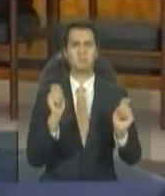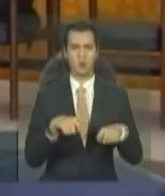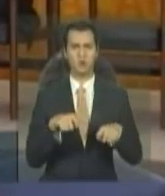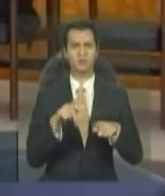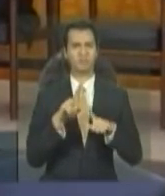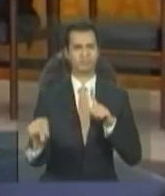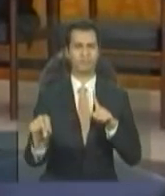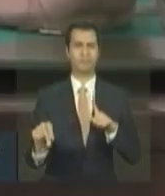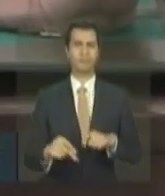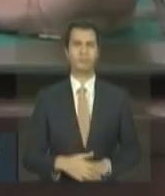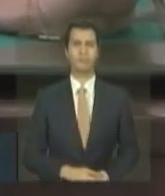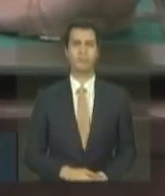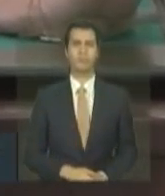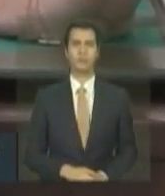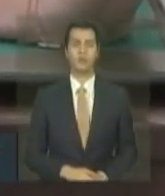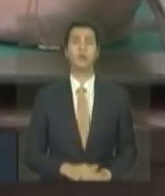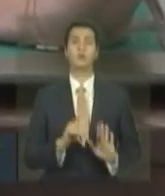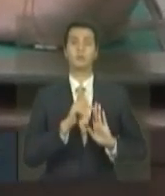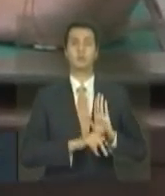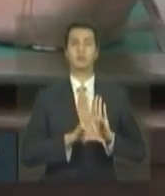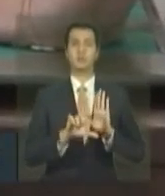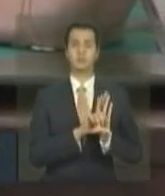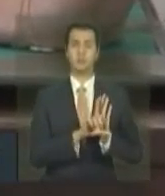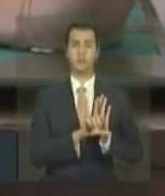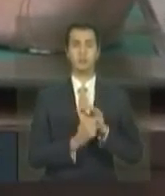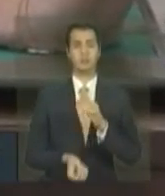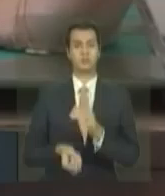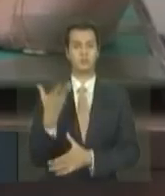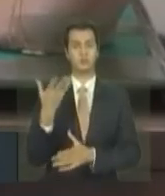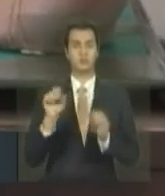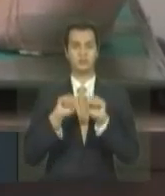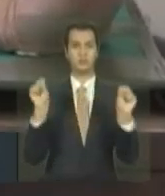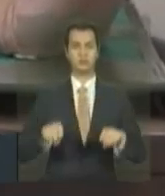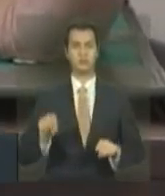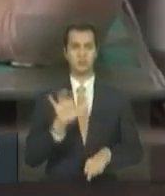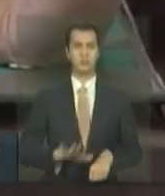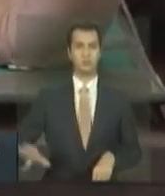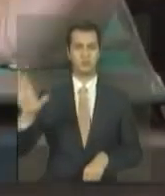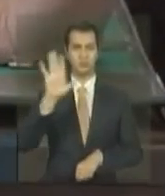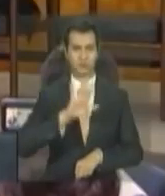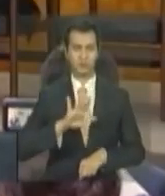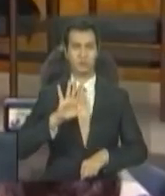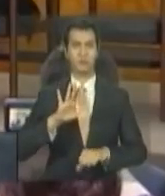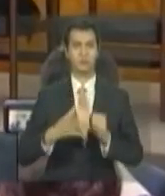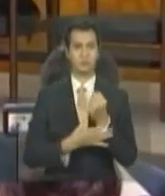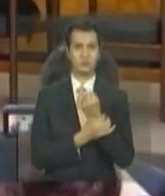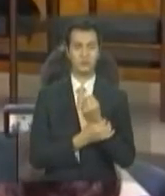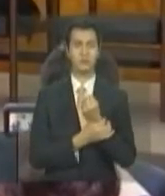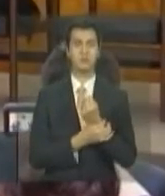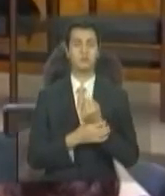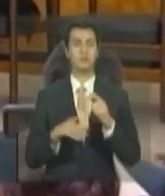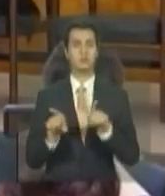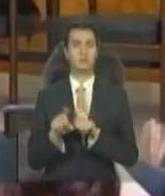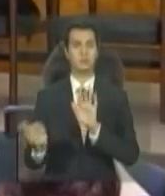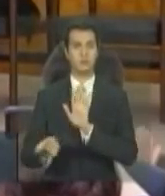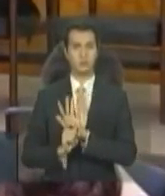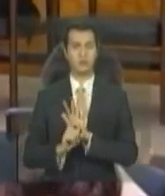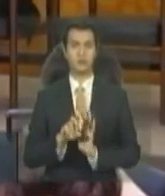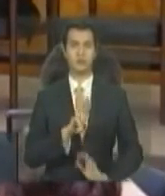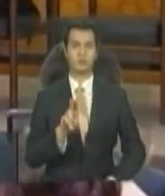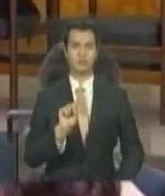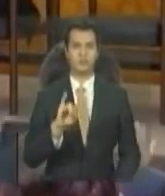lei que institui o Sistema Nacional de Informações de Segurança Pública, Profissionais e sobre Drogas,